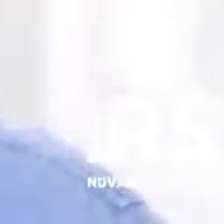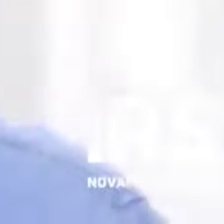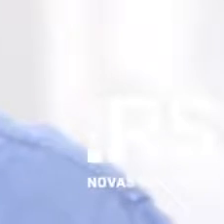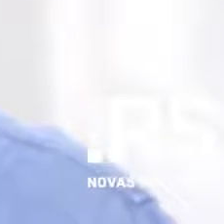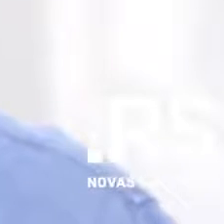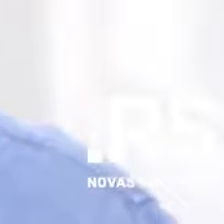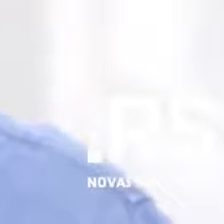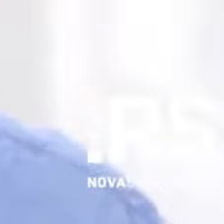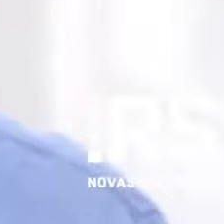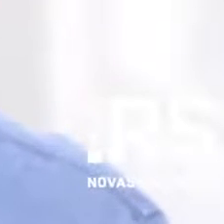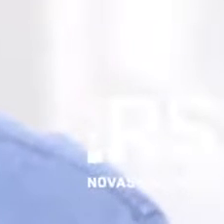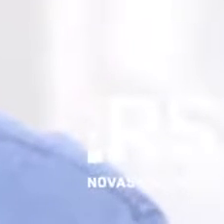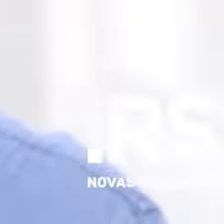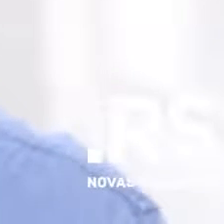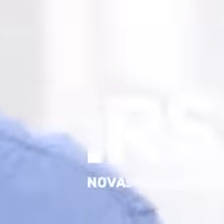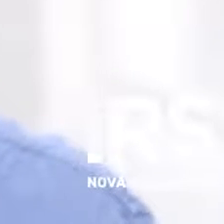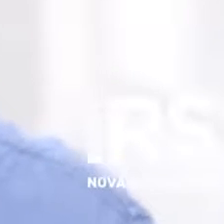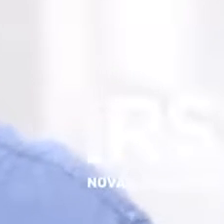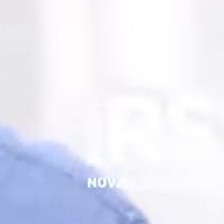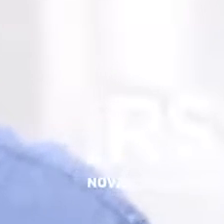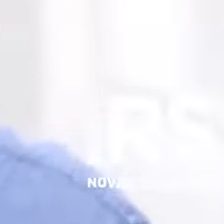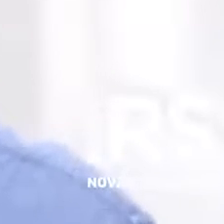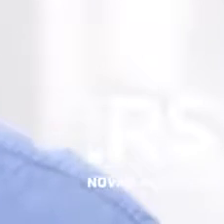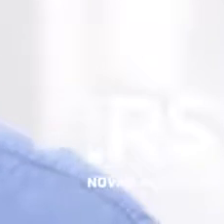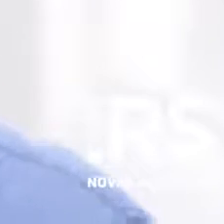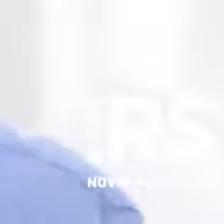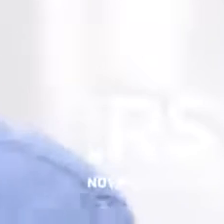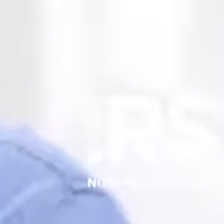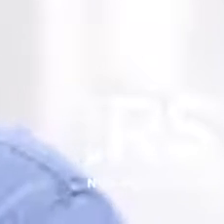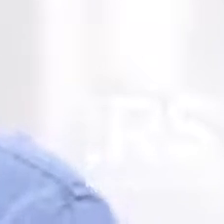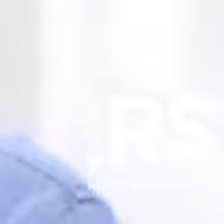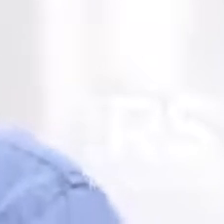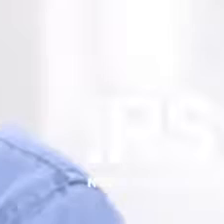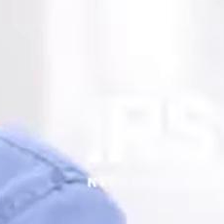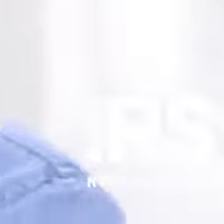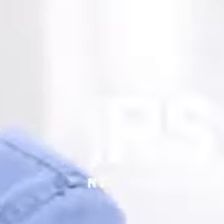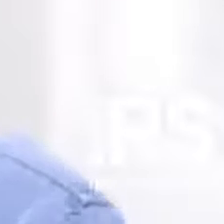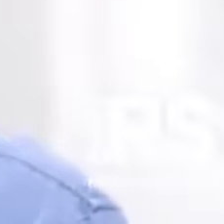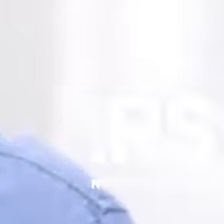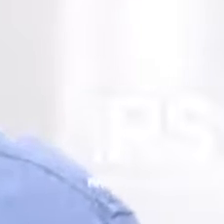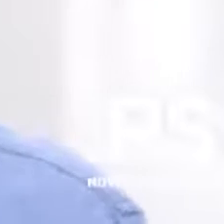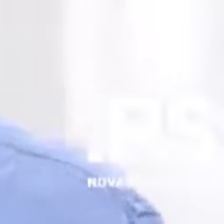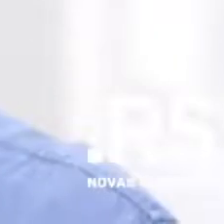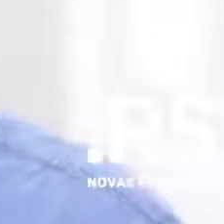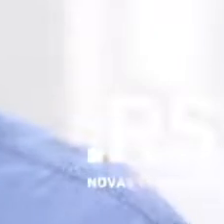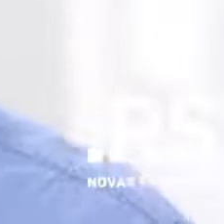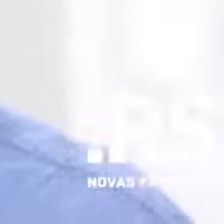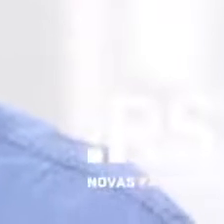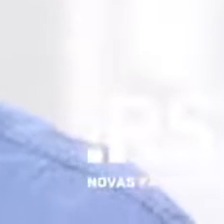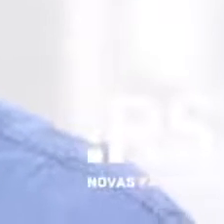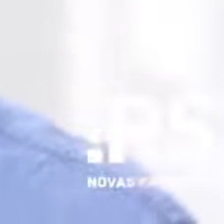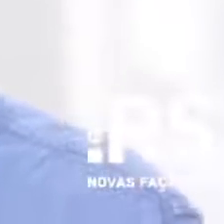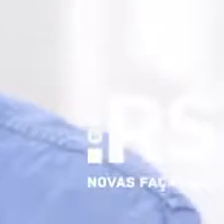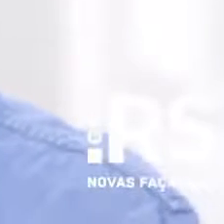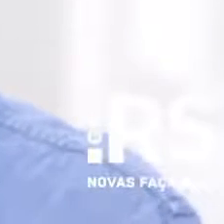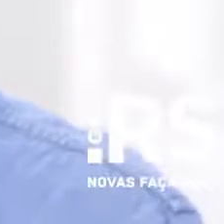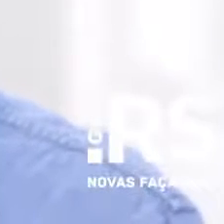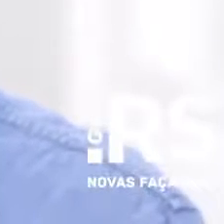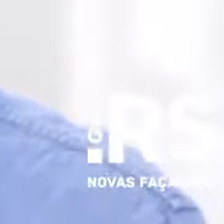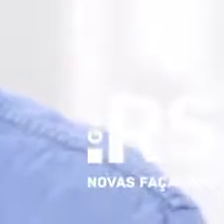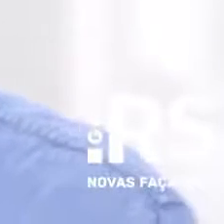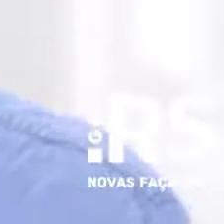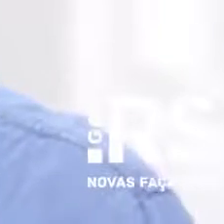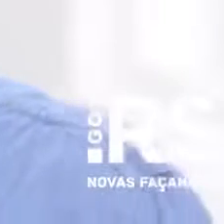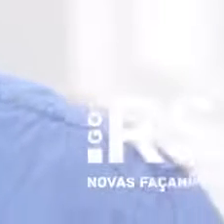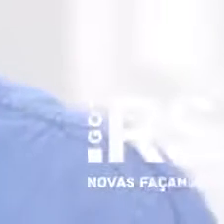a pessoa que está em isolamento, o doente, for entrar em ambiente onde os outros fiquem, coloque a máscara. Neste momento,